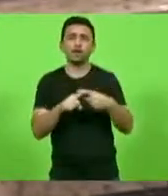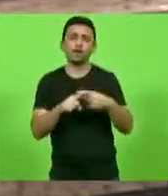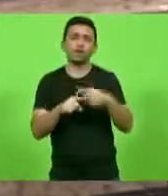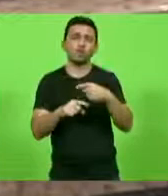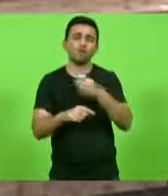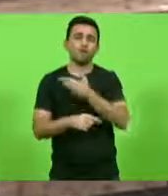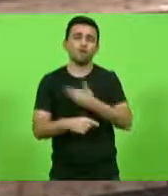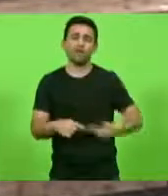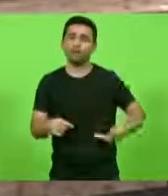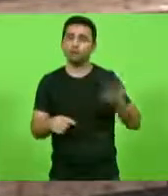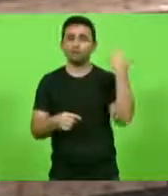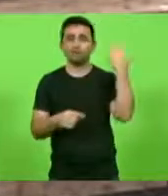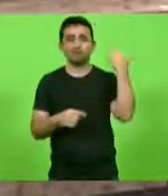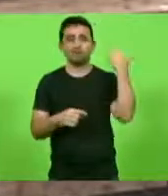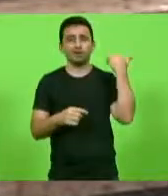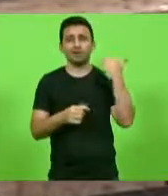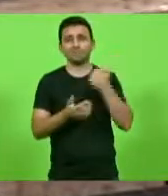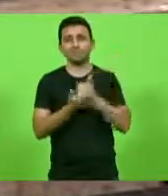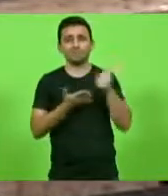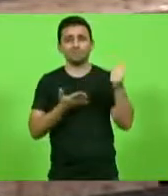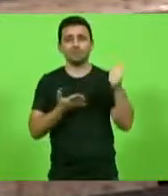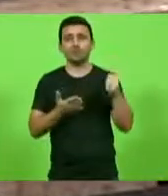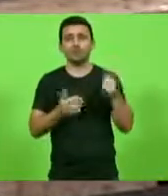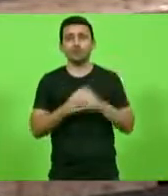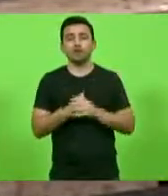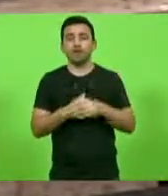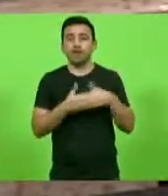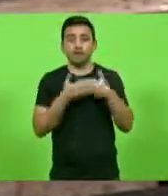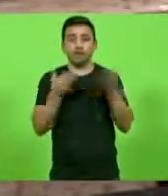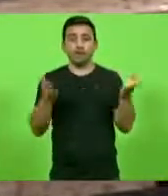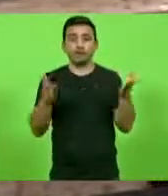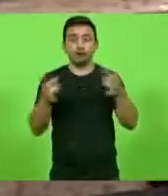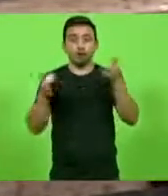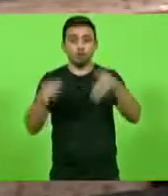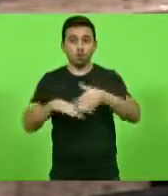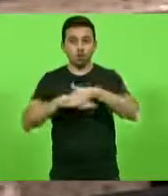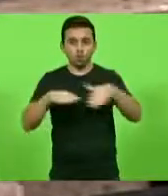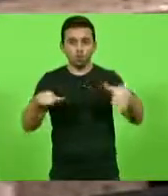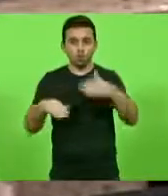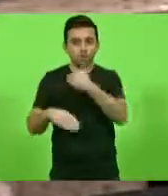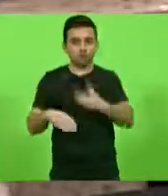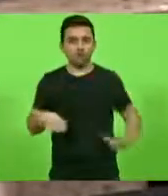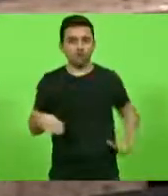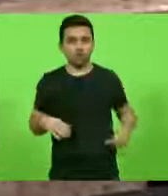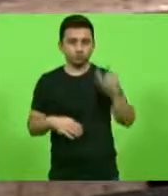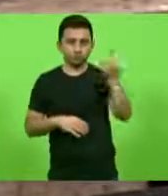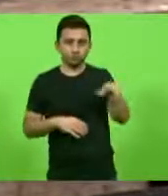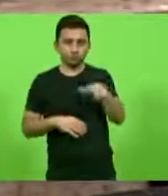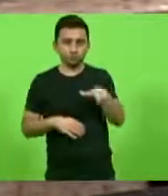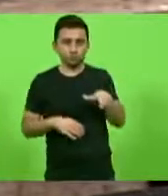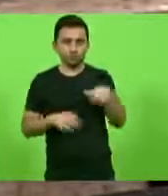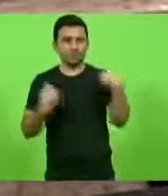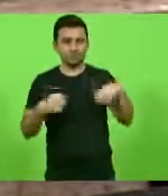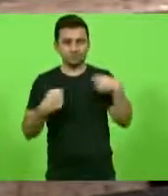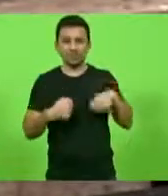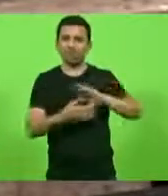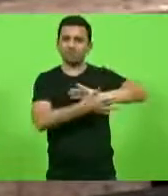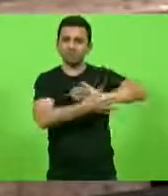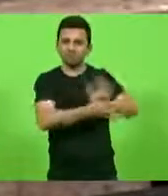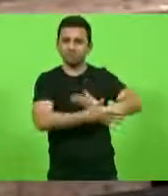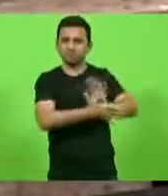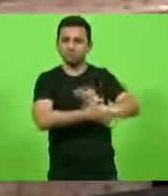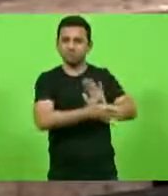eu acredito que, quando esses governadores deixaram o governo, eles não deveriam simplesmente sair do governo, eles deveriam ser linchados e